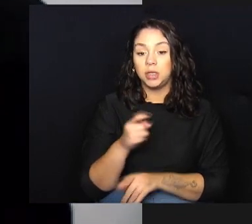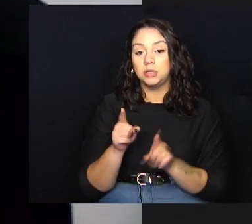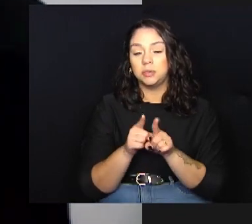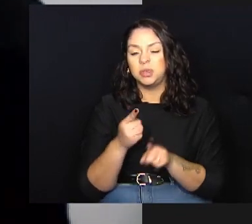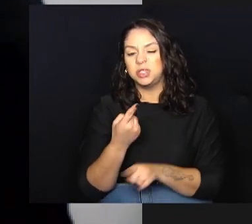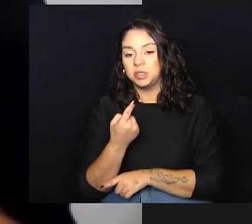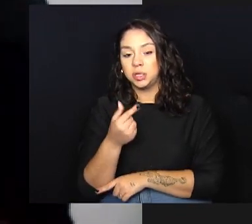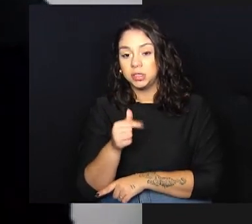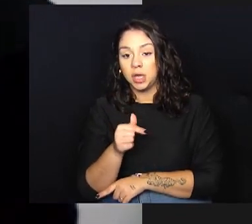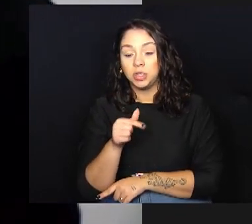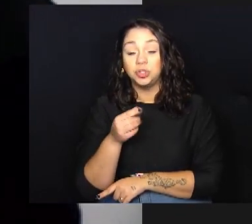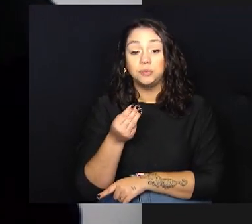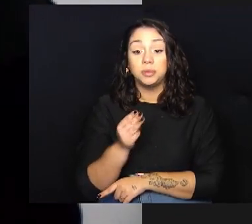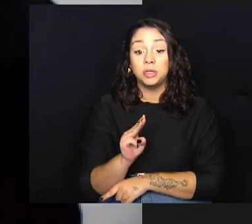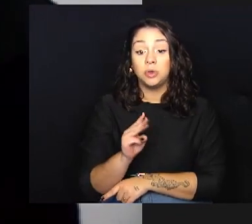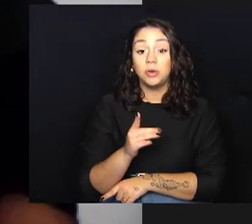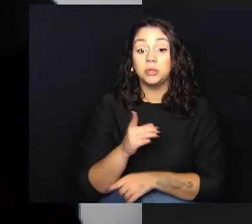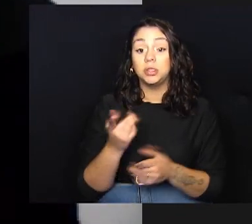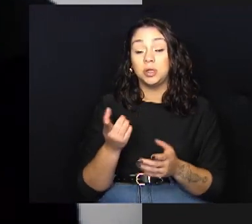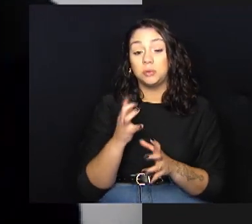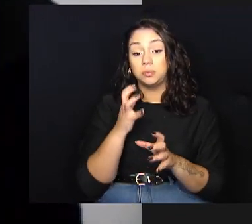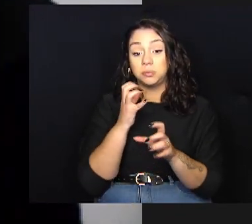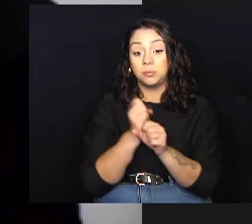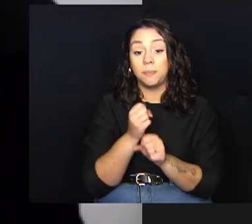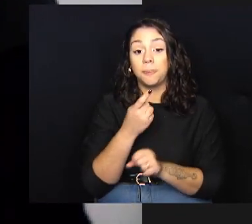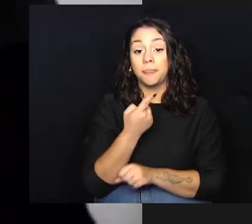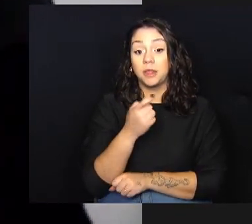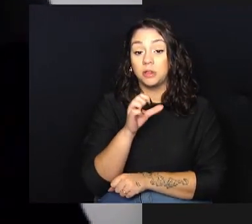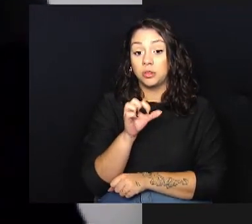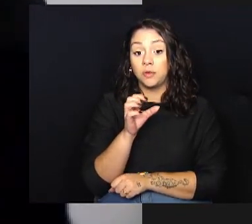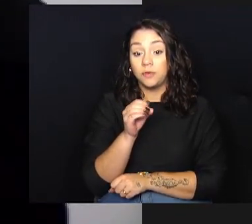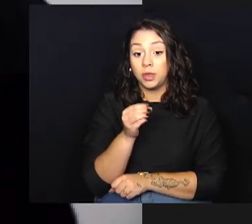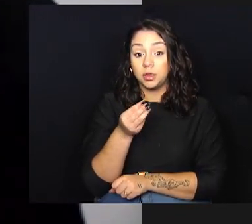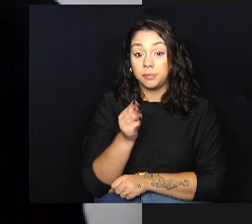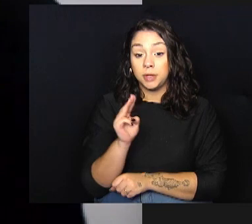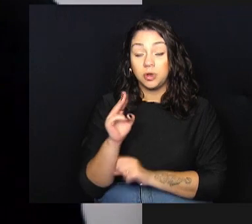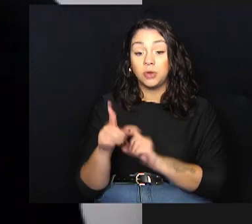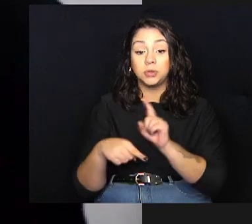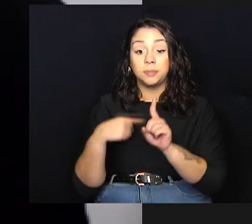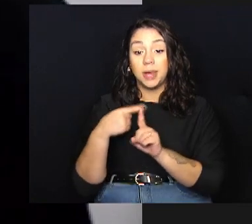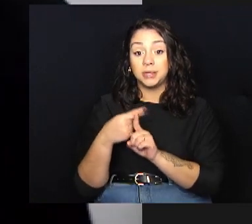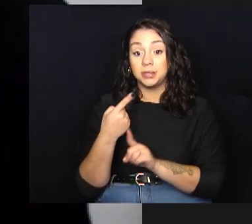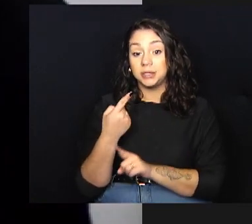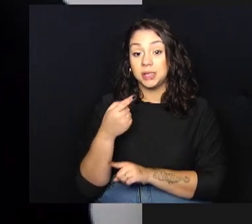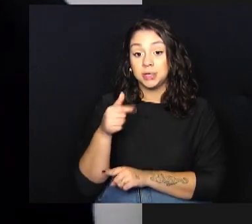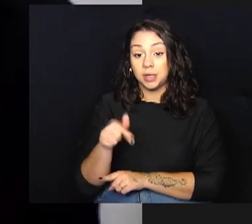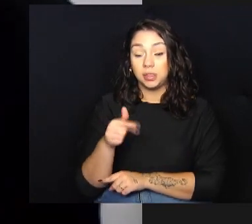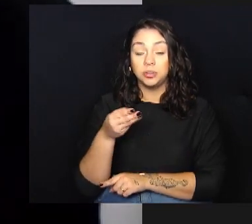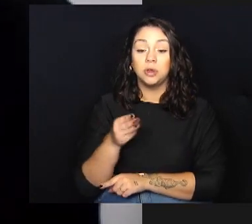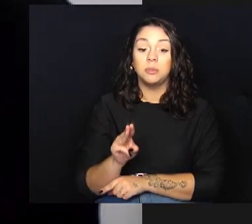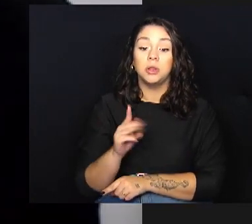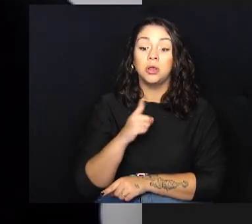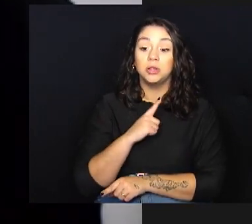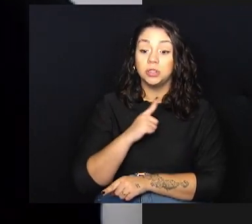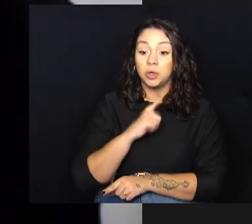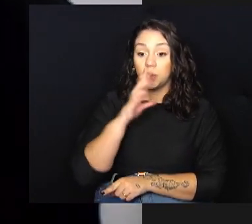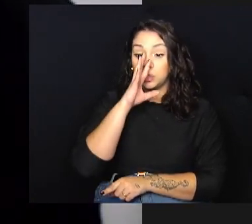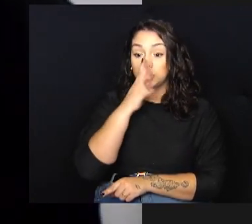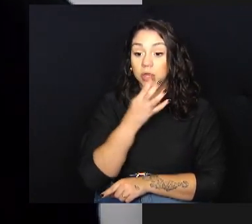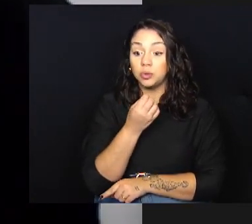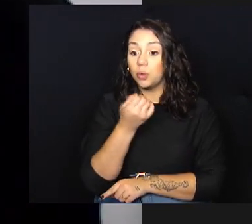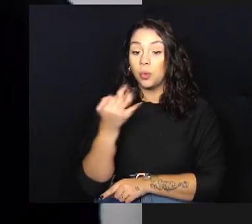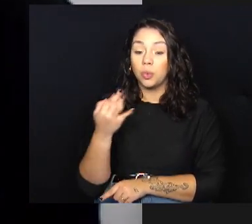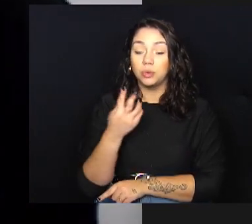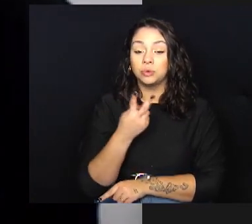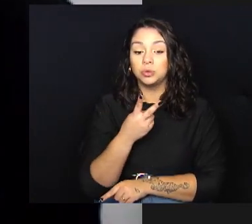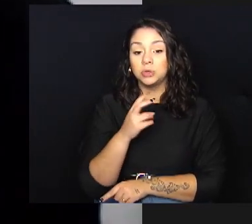a gente teria aí 190 190 milhões mas 17 milhões a gente teria aí essa Estimativa de